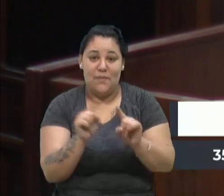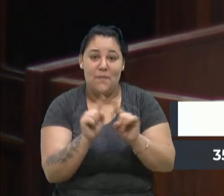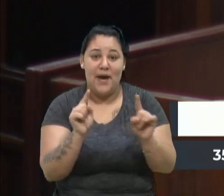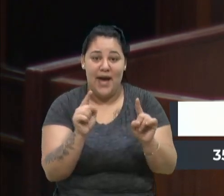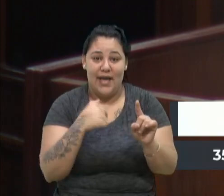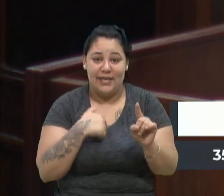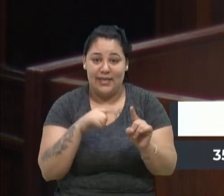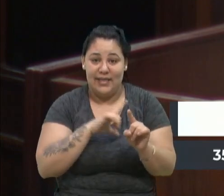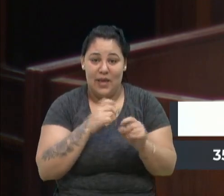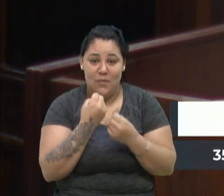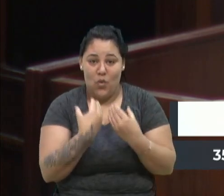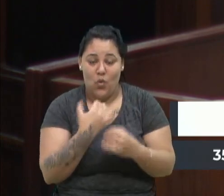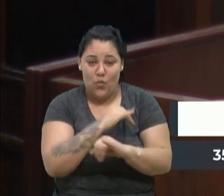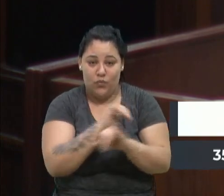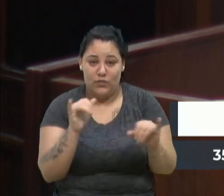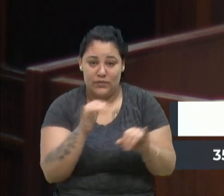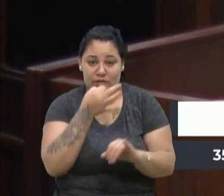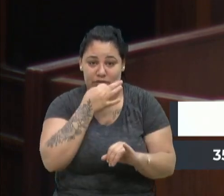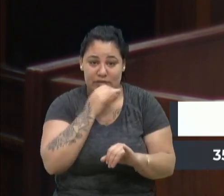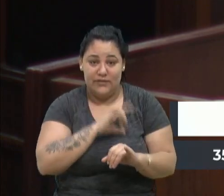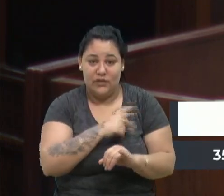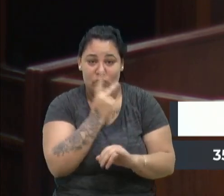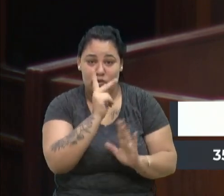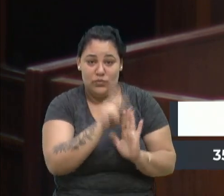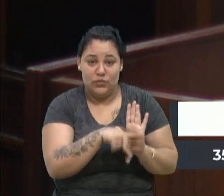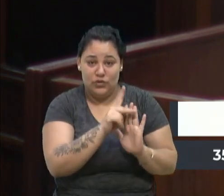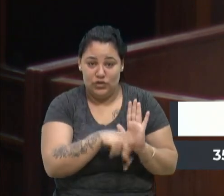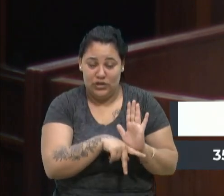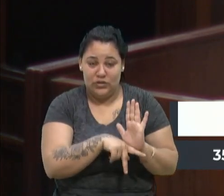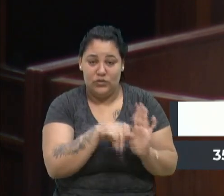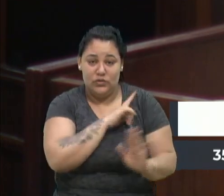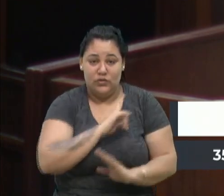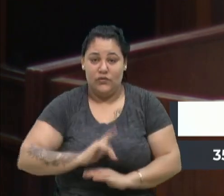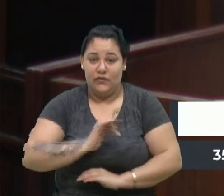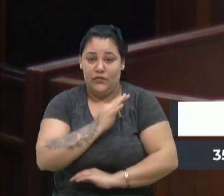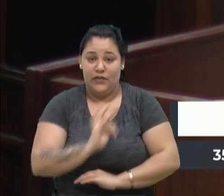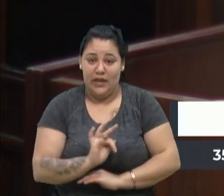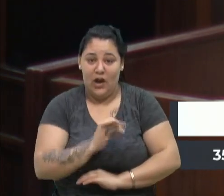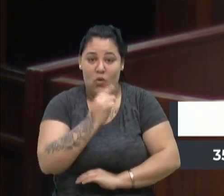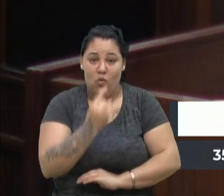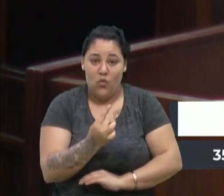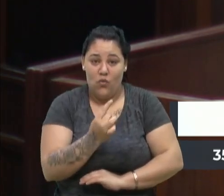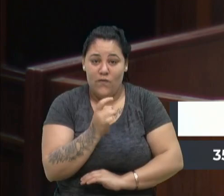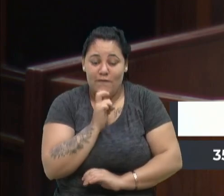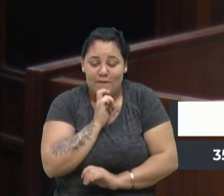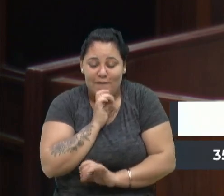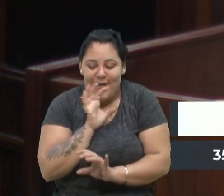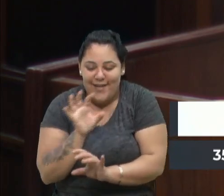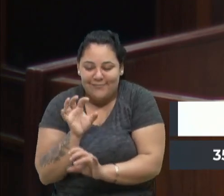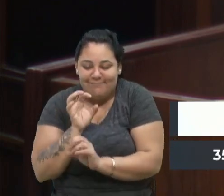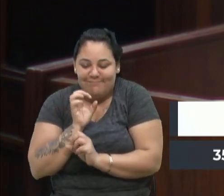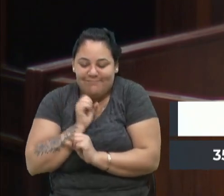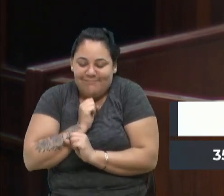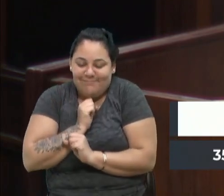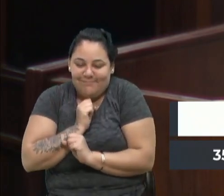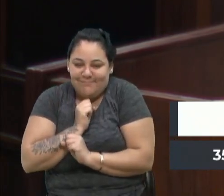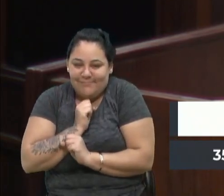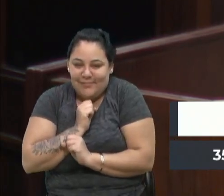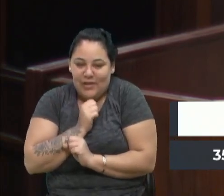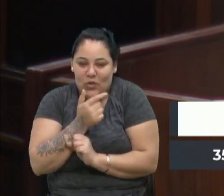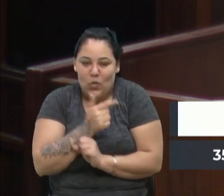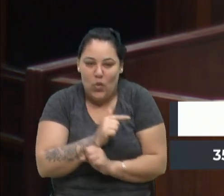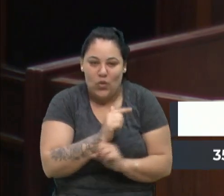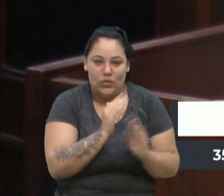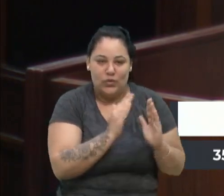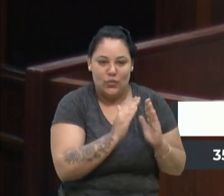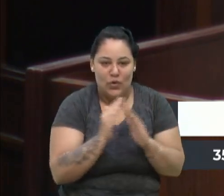boas notícias para Caxias do Sul. Tem 2 projetos do governo federal, um que é o Inverno Acolhedor e outro que é o Moradia Primeiro. O